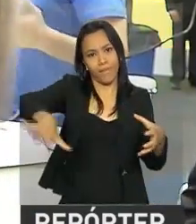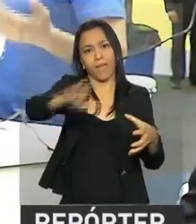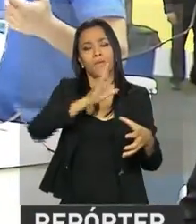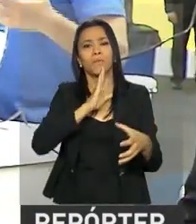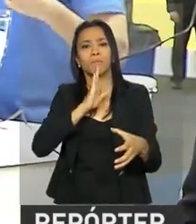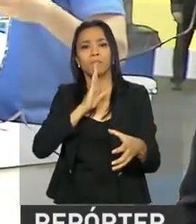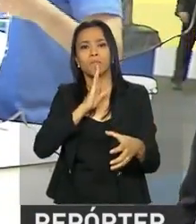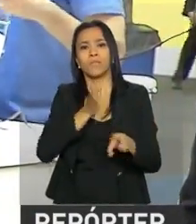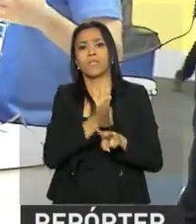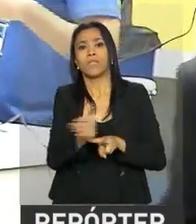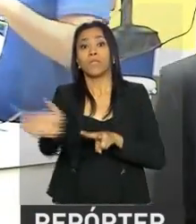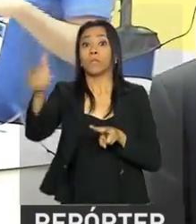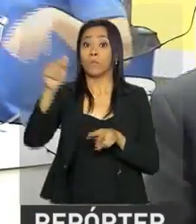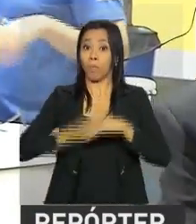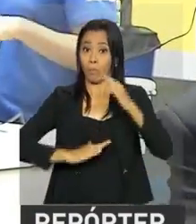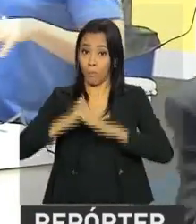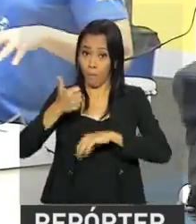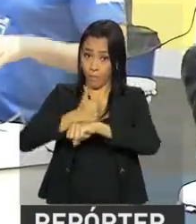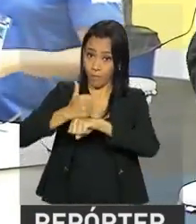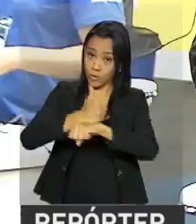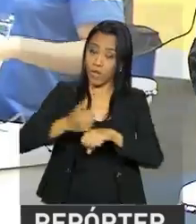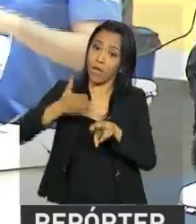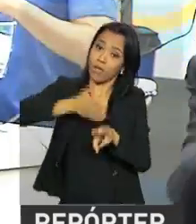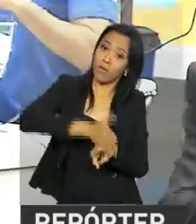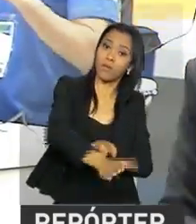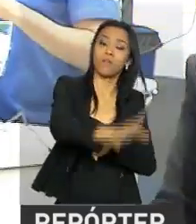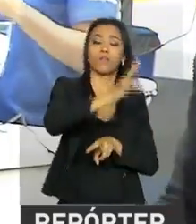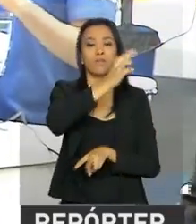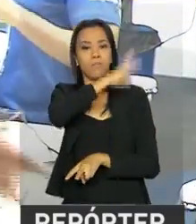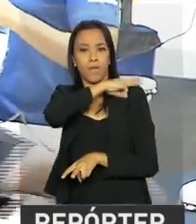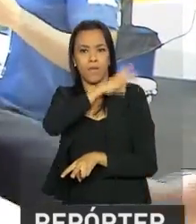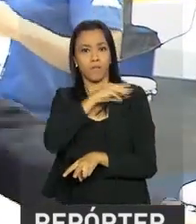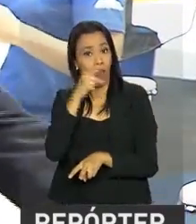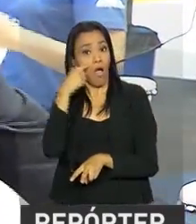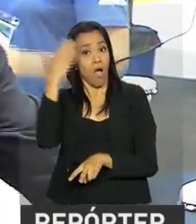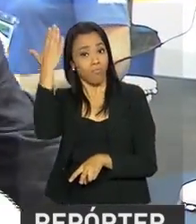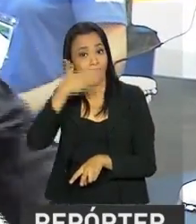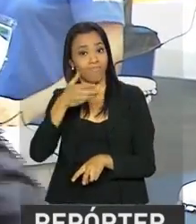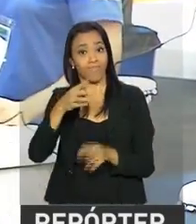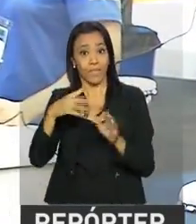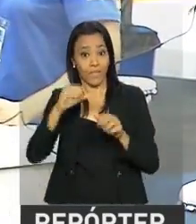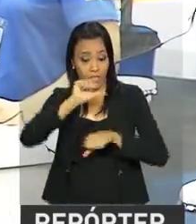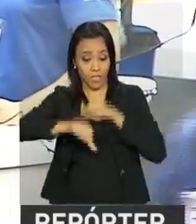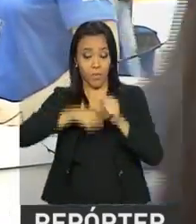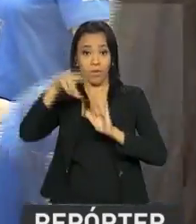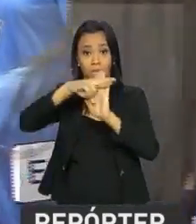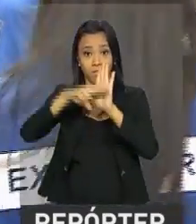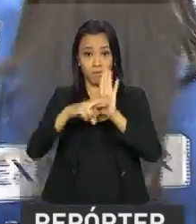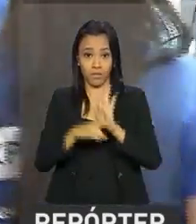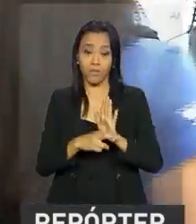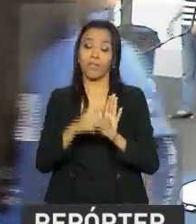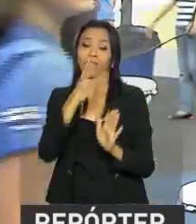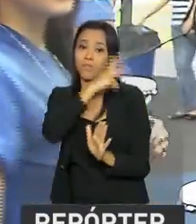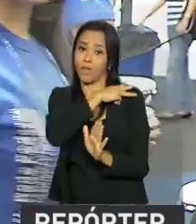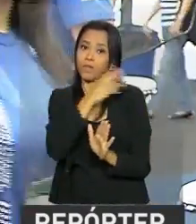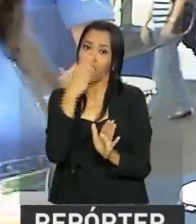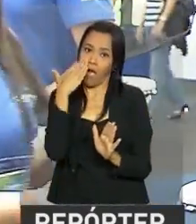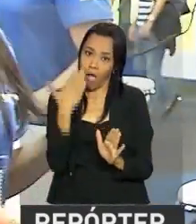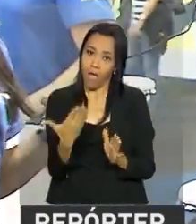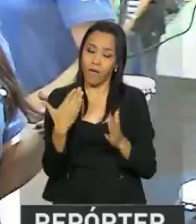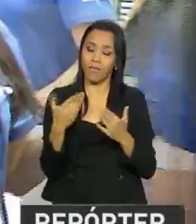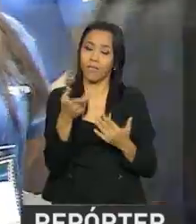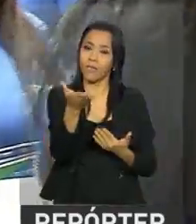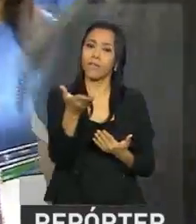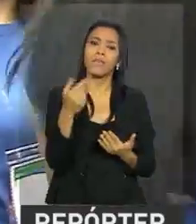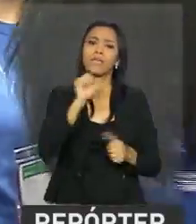profissional, vem ao encontro daquilo que a gente está promovendo em termos de reforma do nível médio e, evidentemente, essa é a